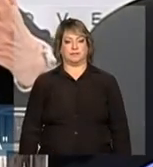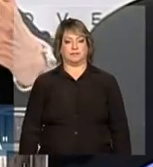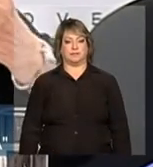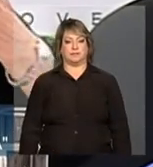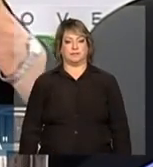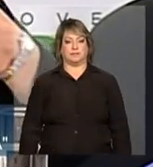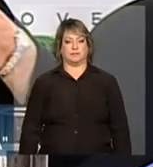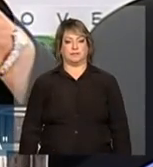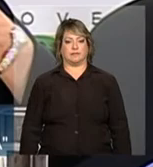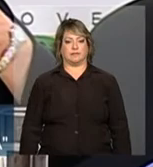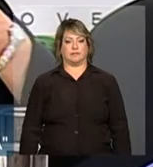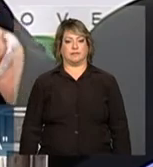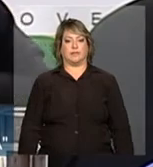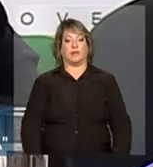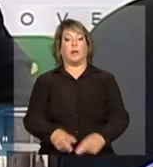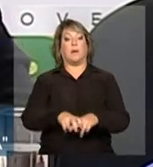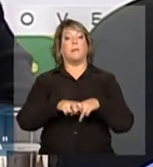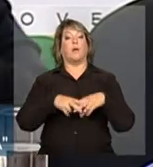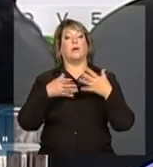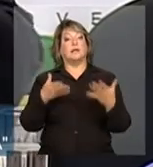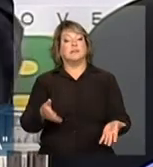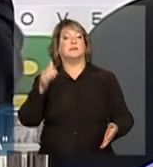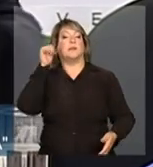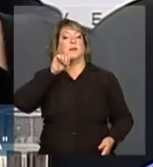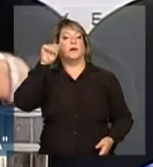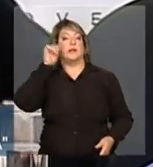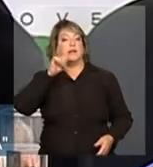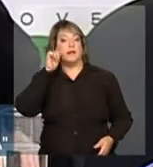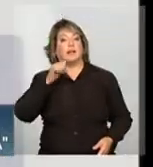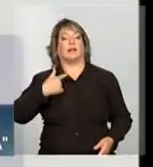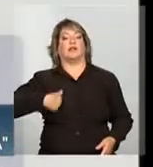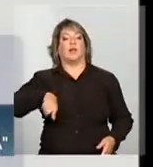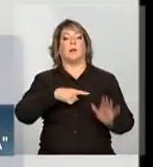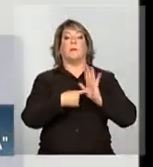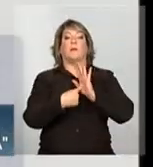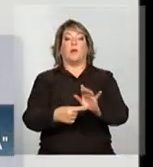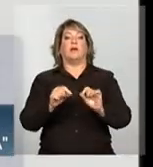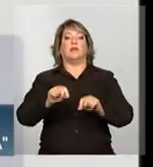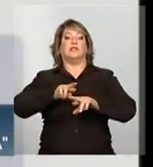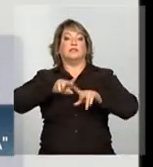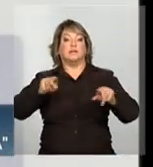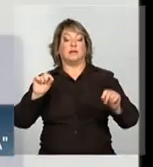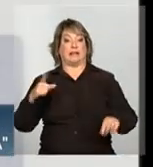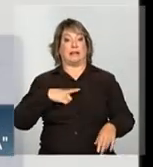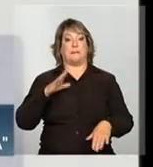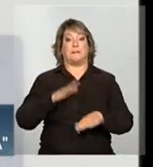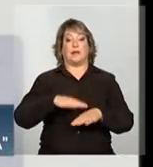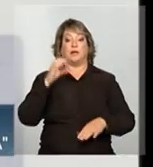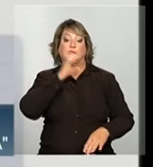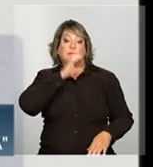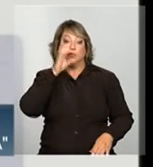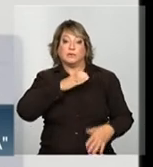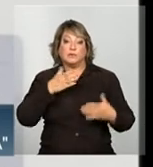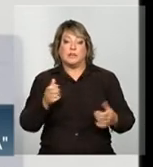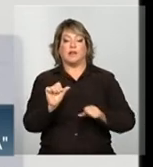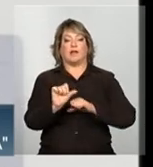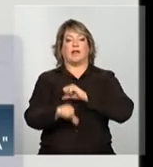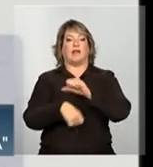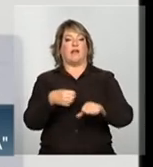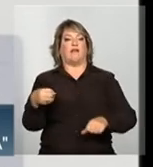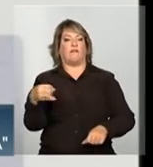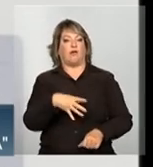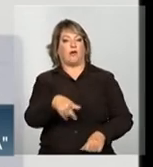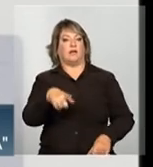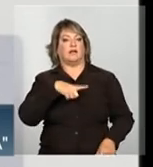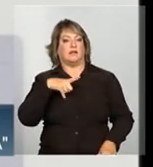mulheres, e aí nós mostramos as diferenças, têm mais urgência na reforma, tanto